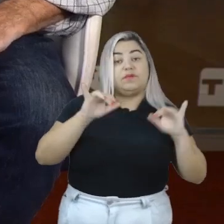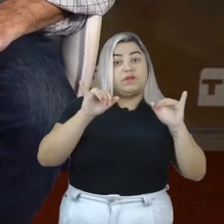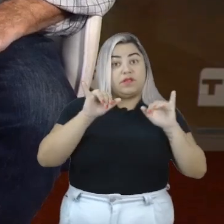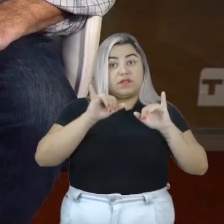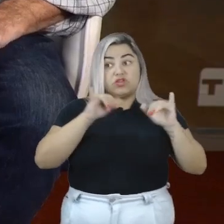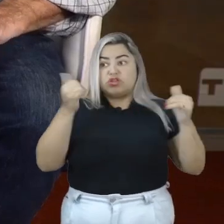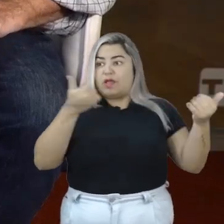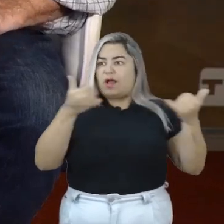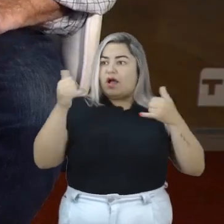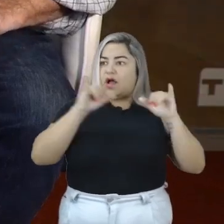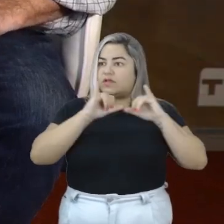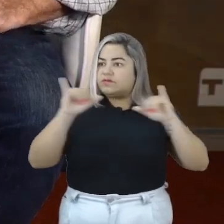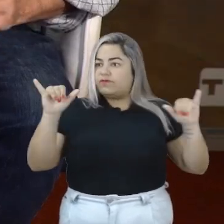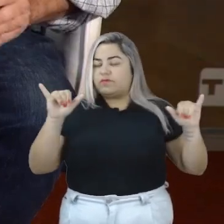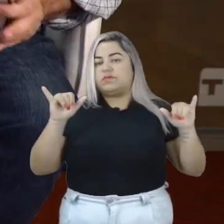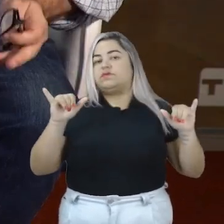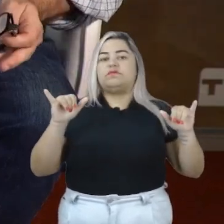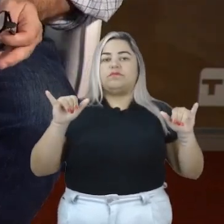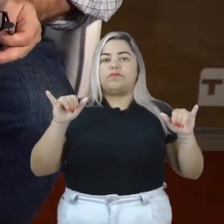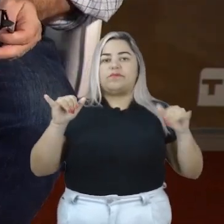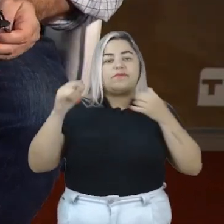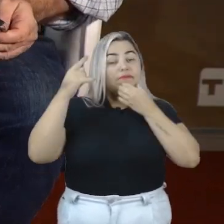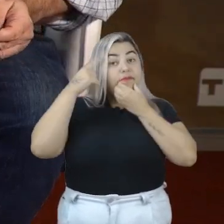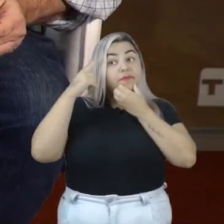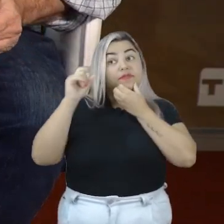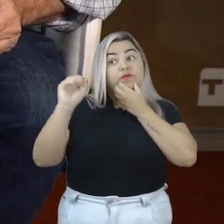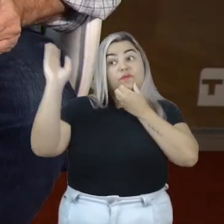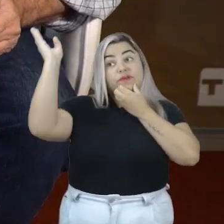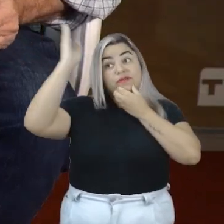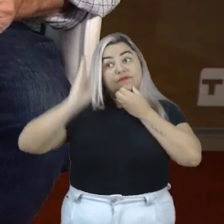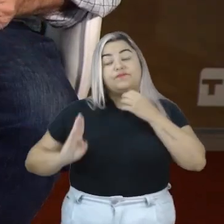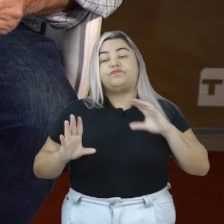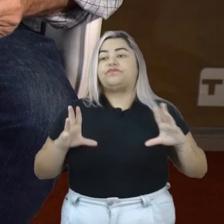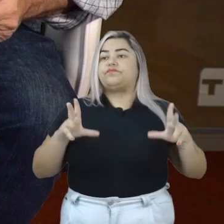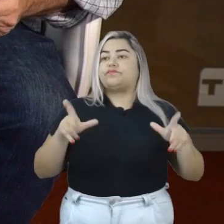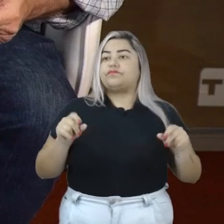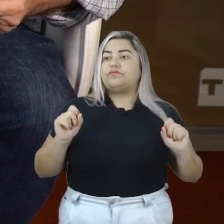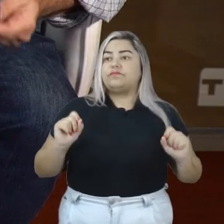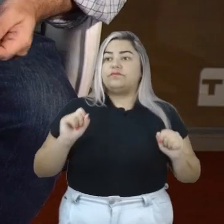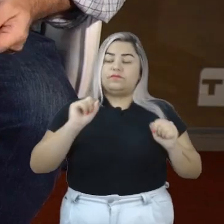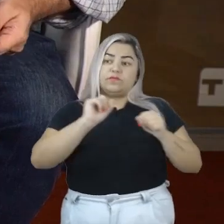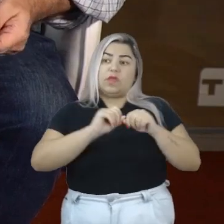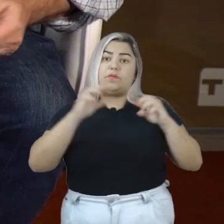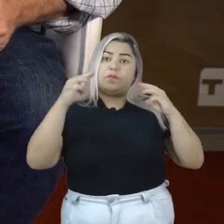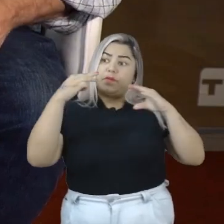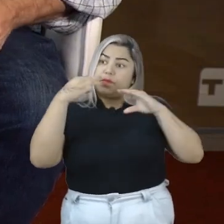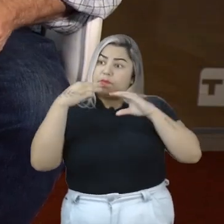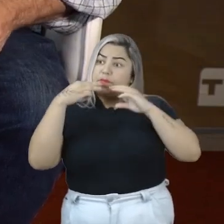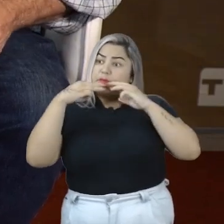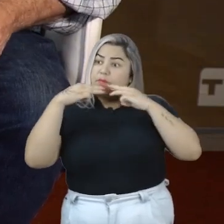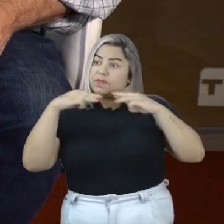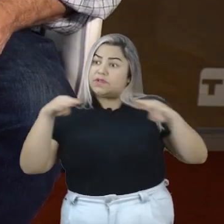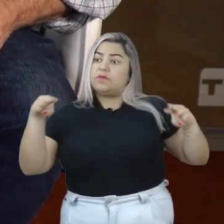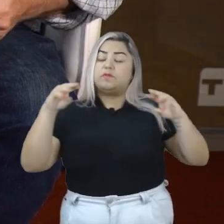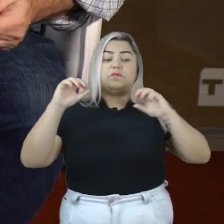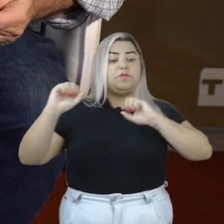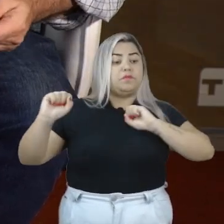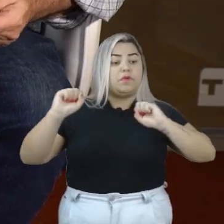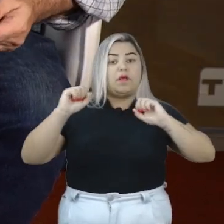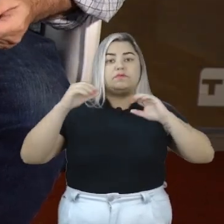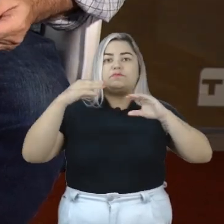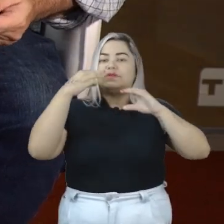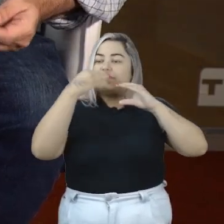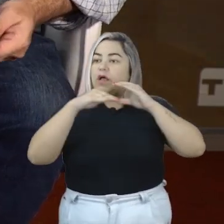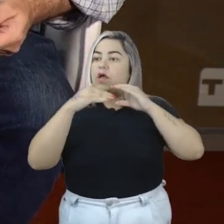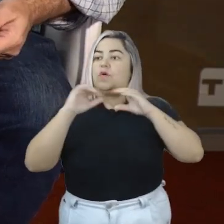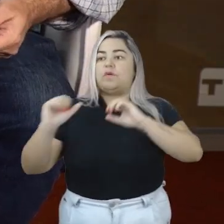né? Então, a gente pensa o Brasil enquanto um todo, para fazer com que essa mensagem possa chegar. E isso é muito